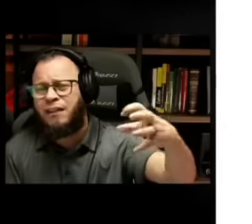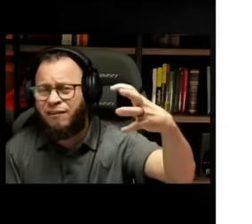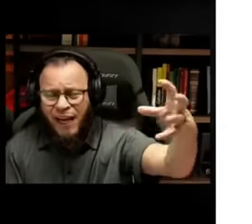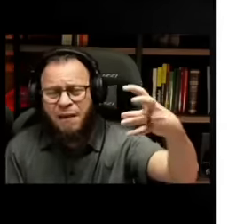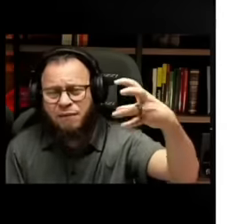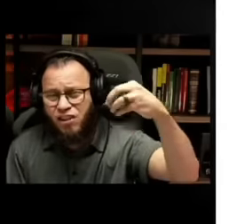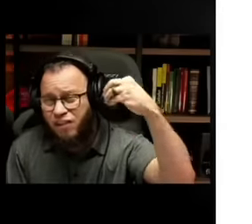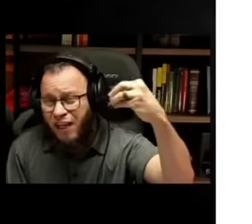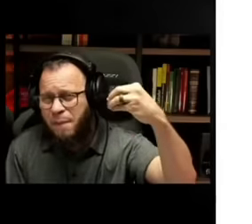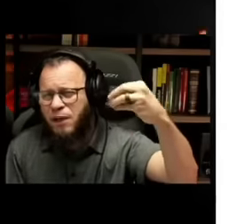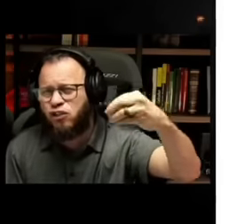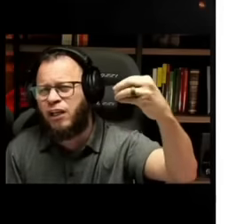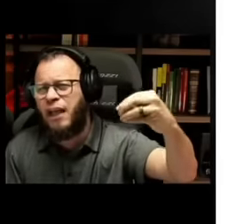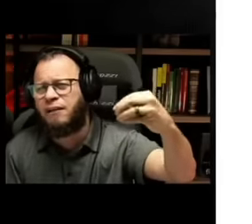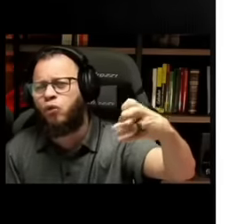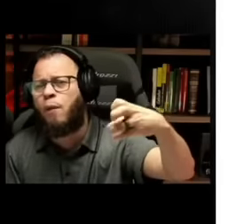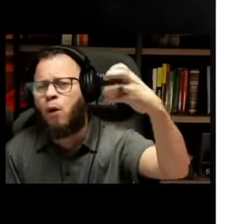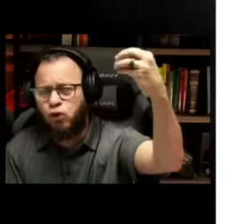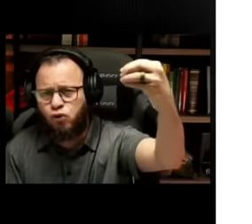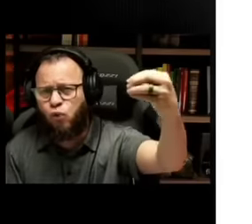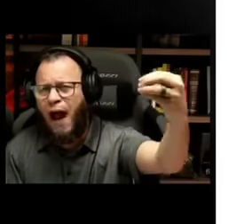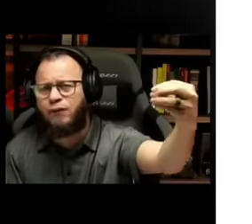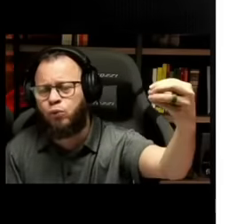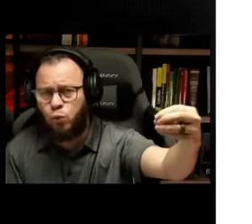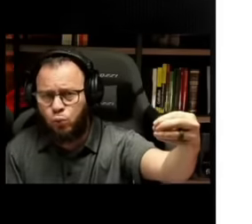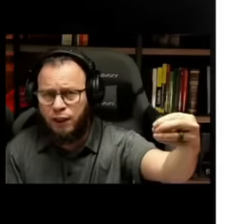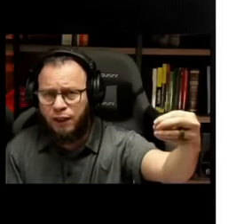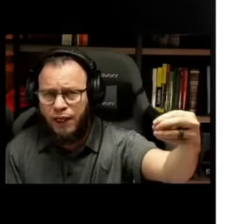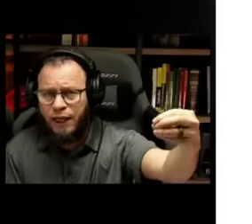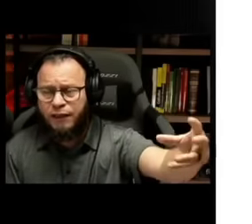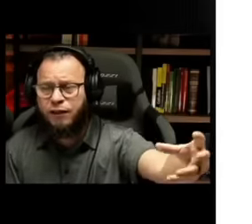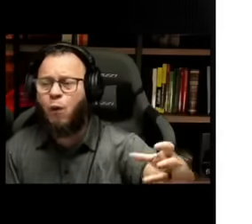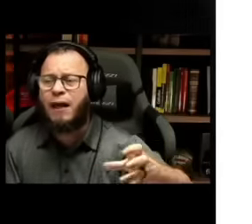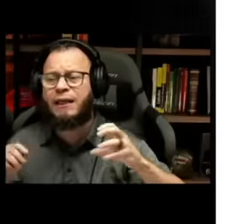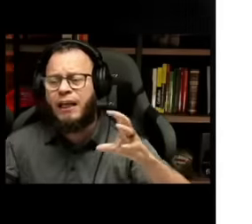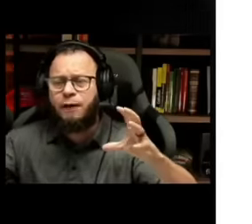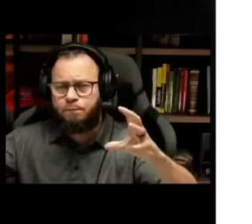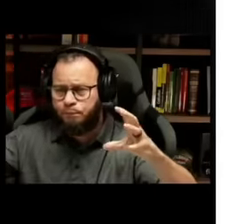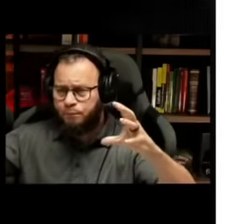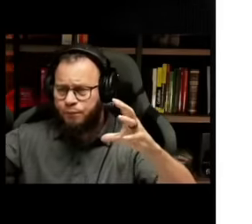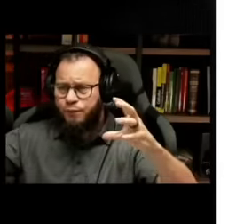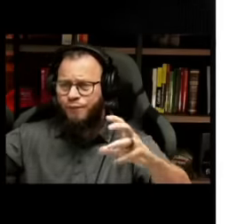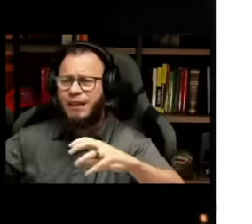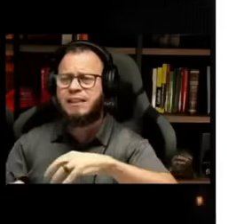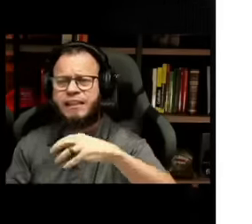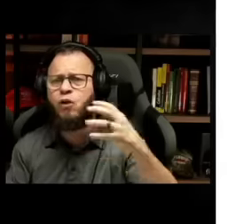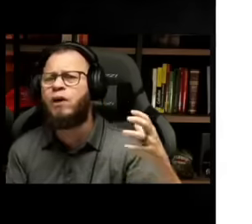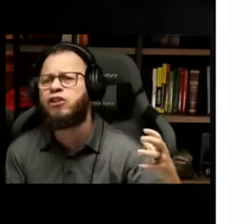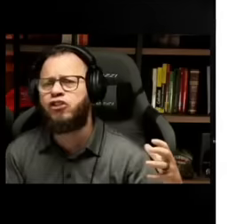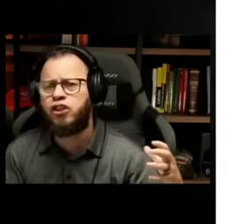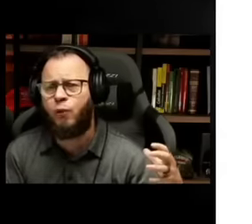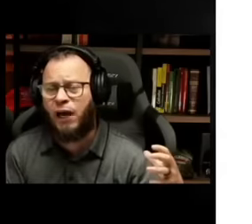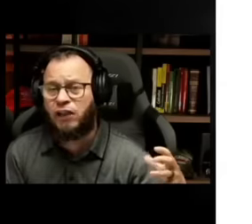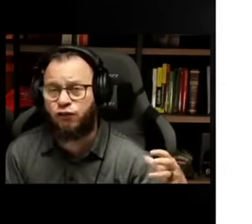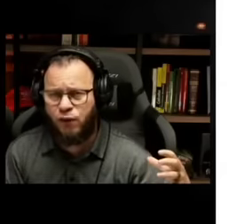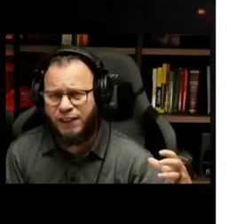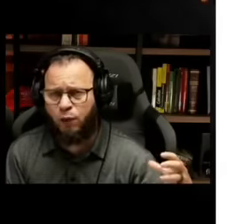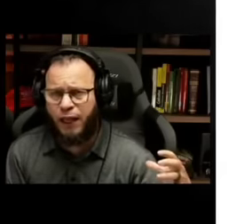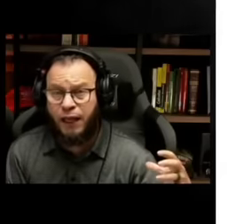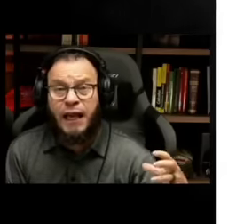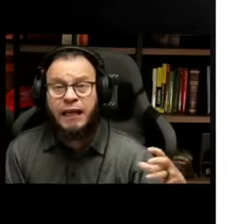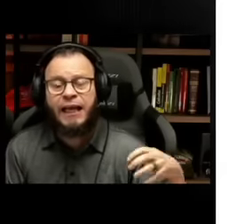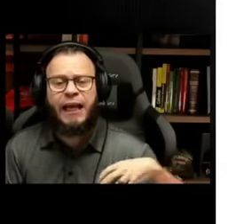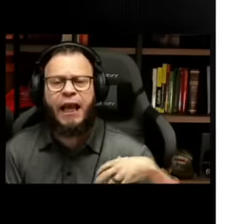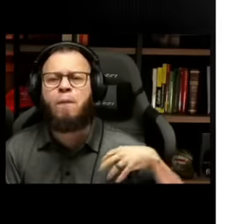lulista extrema Esquerda do amaldiçoado do Lula então aqui se o Alexandre Moraes fosse